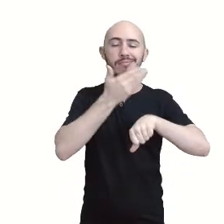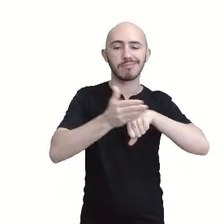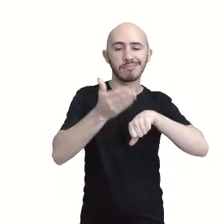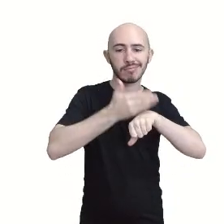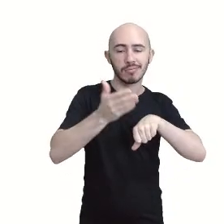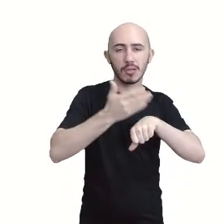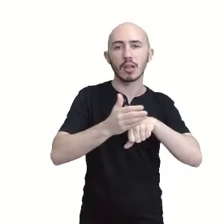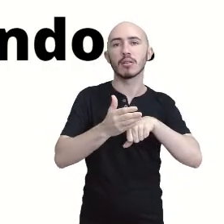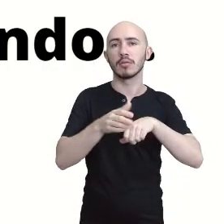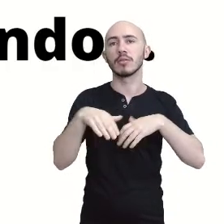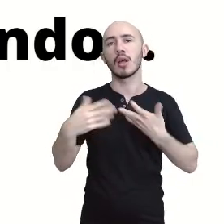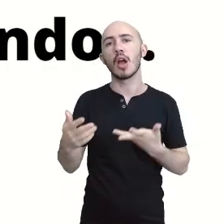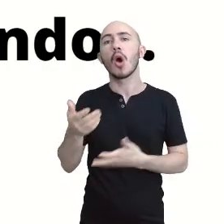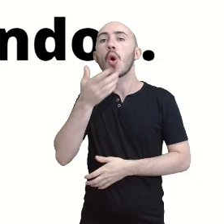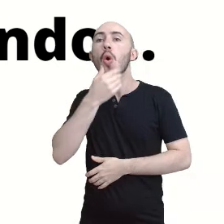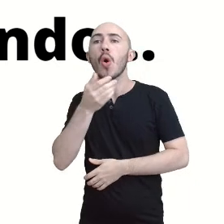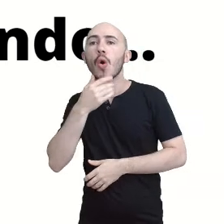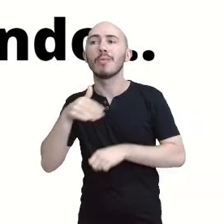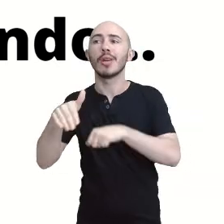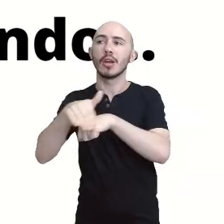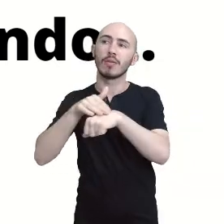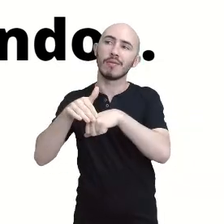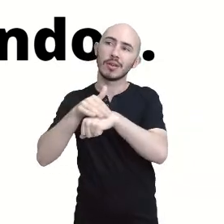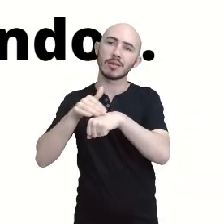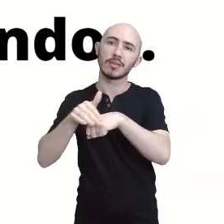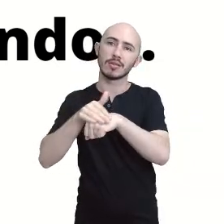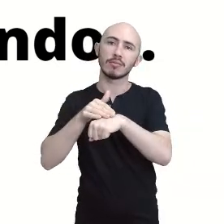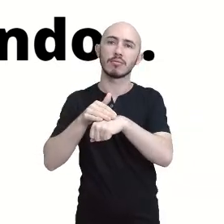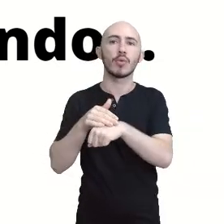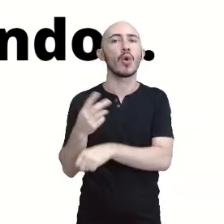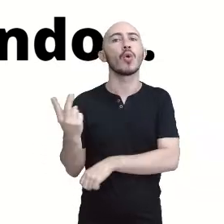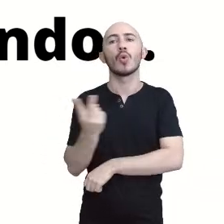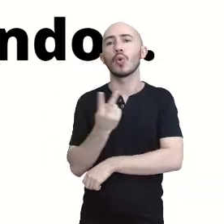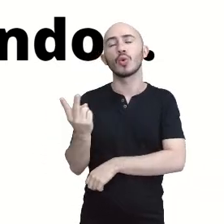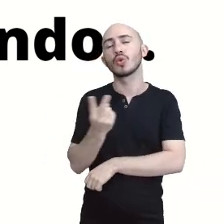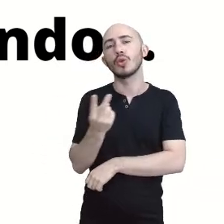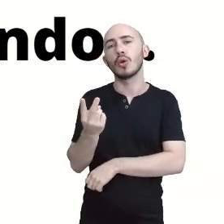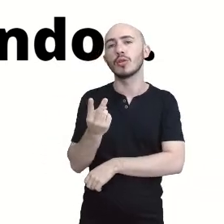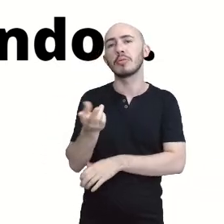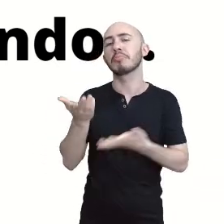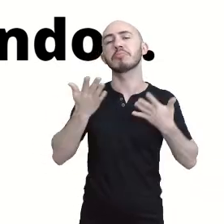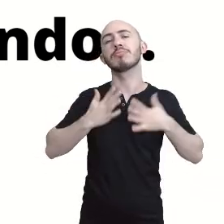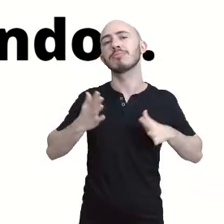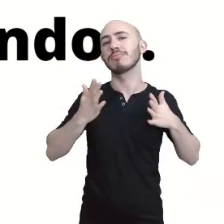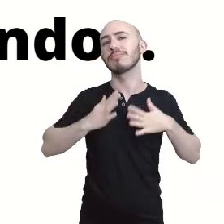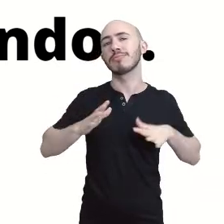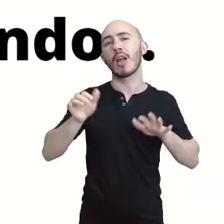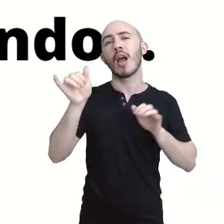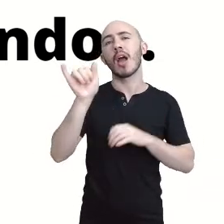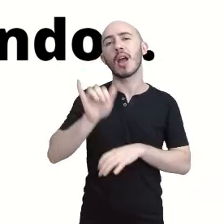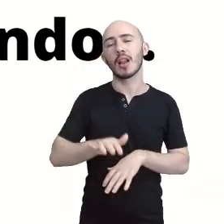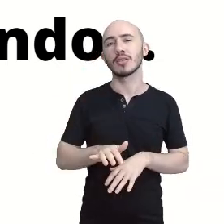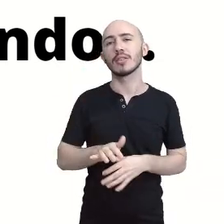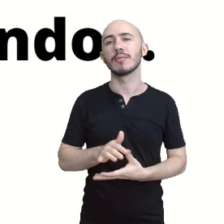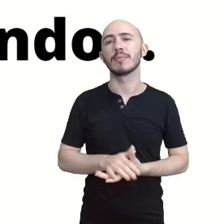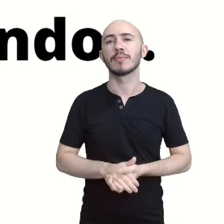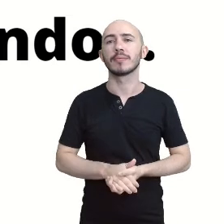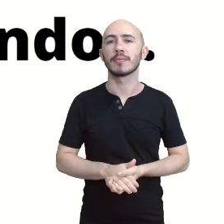está conversando, é isso? E eles estão relaxando. Tem um ando no final